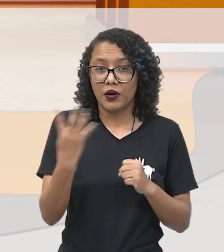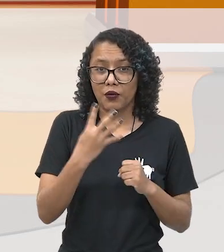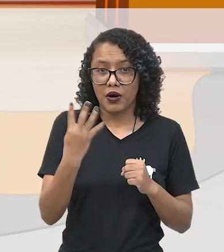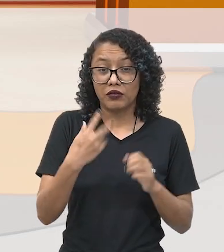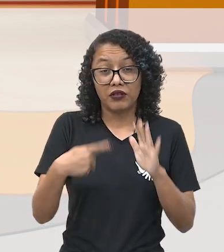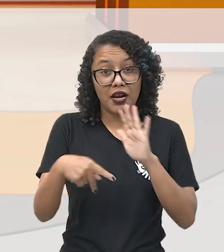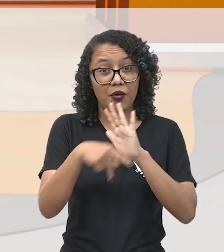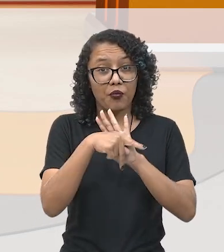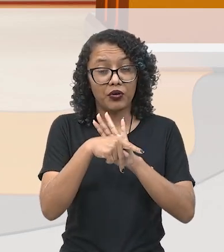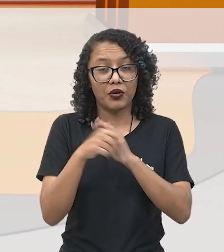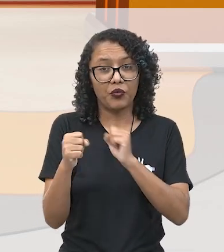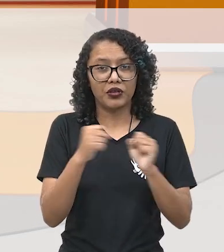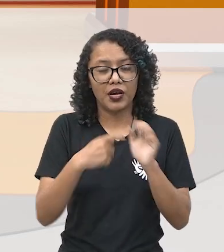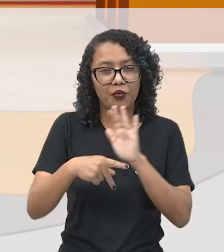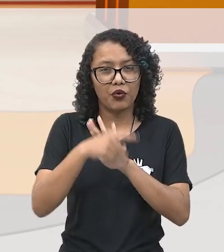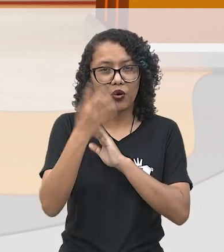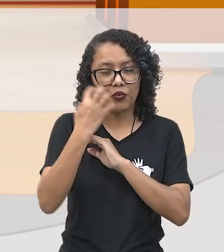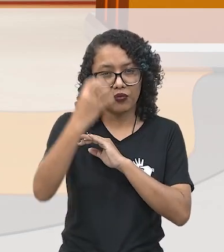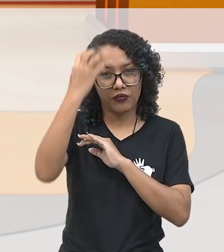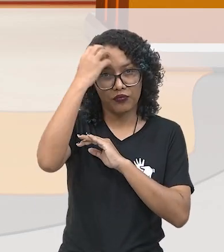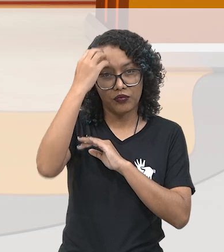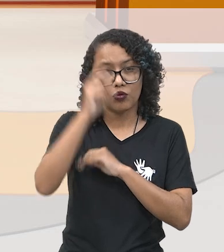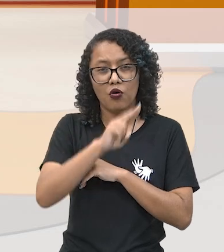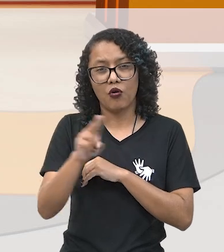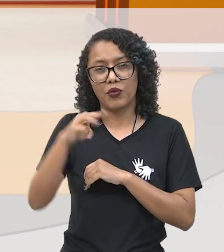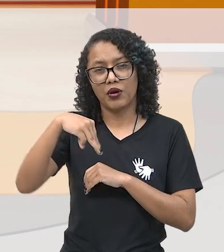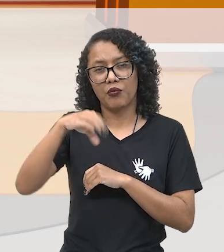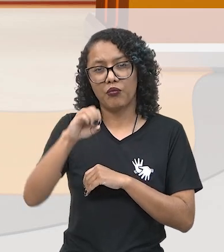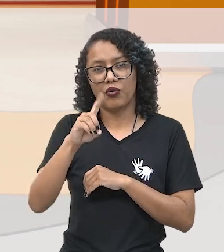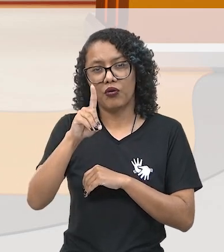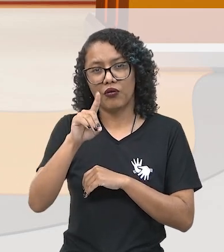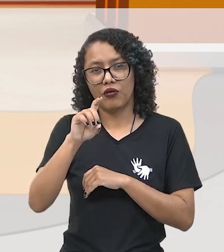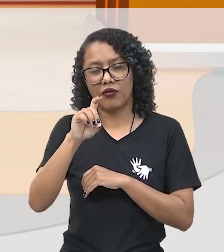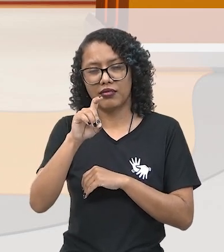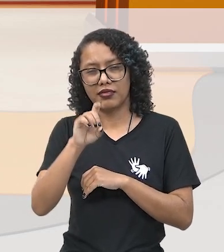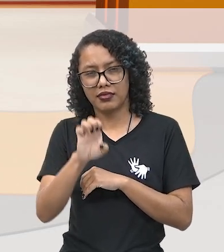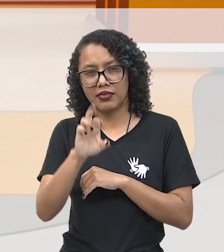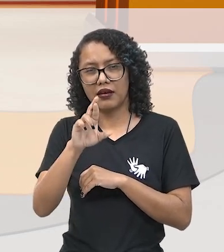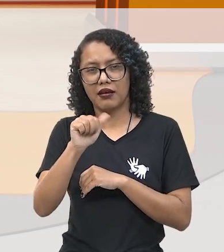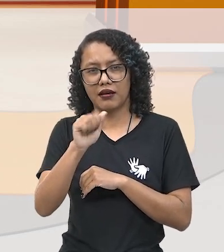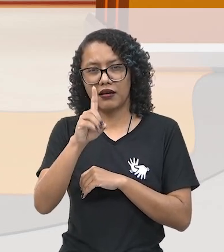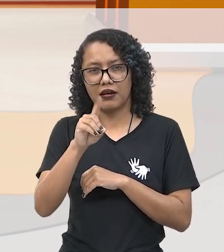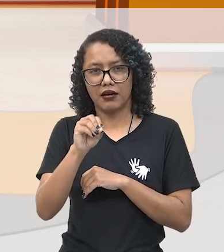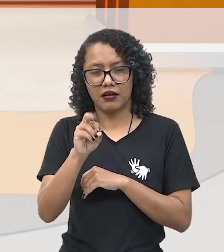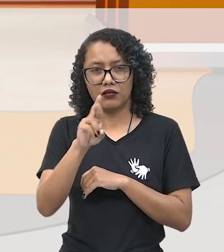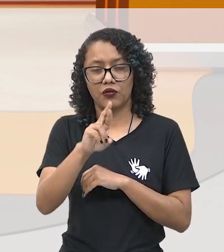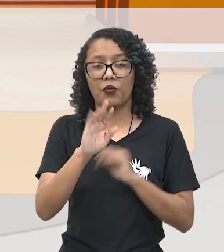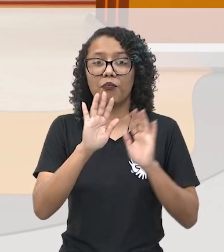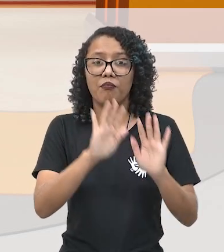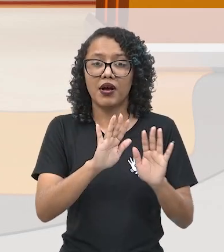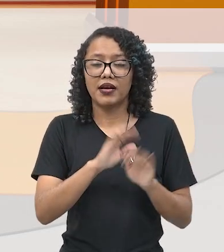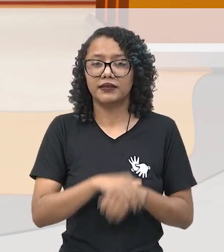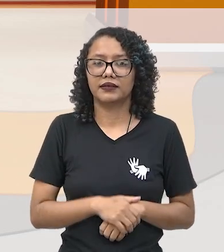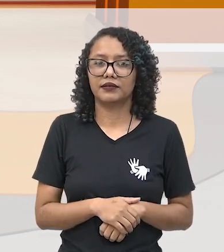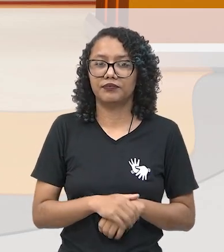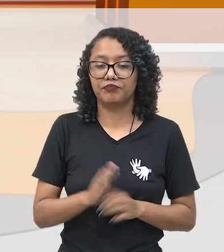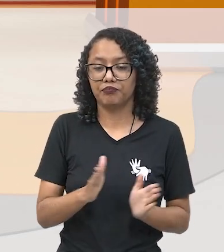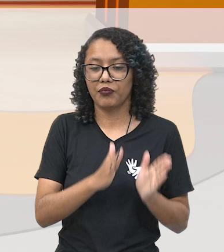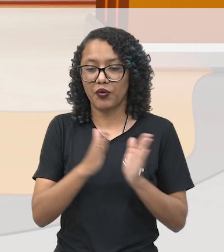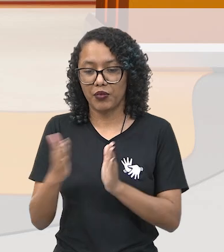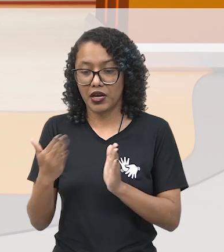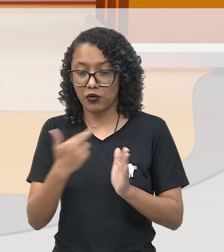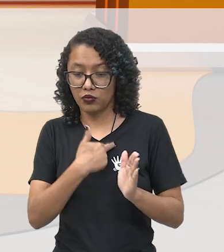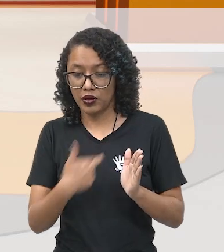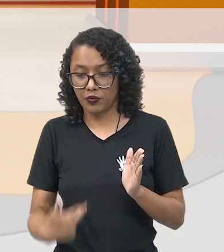imperador, que era chamado de poder moderador. Como nós no Brasil República não teremos mais a figura